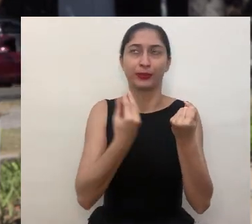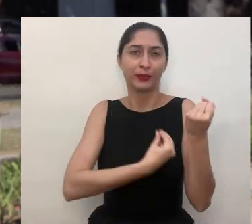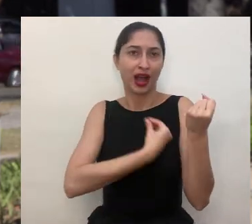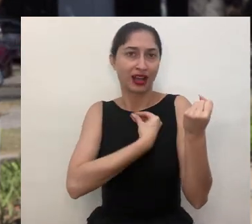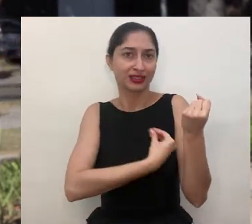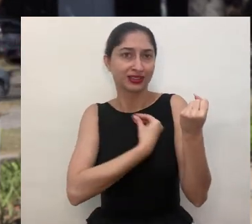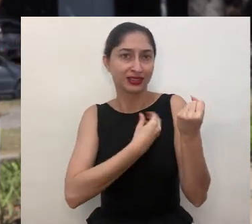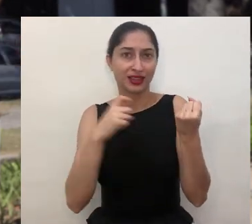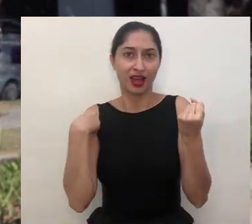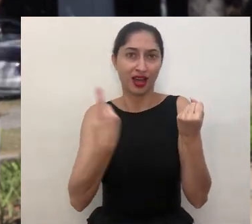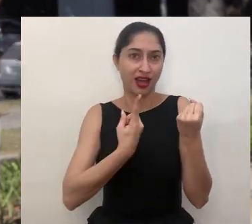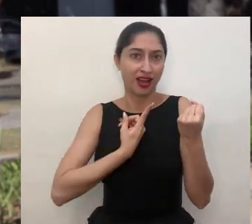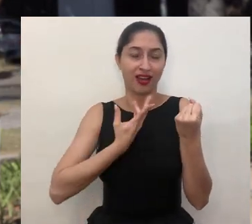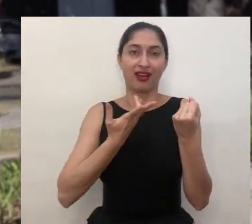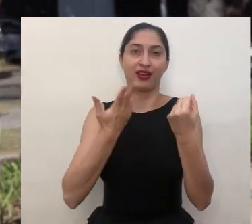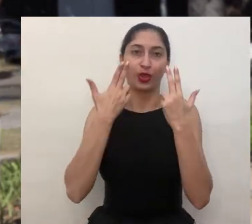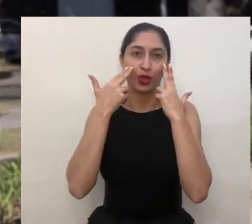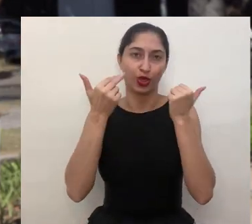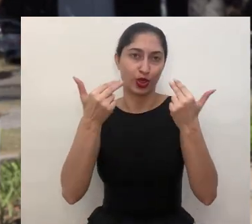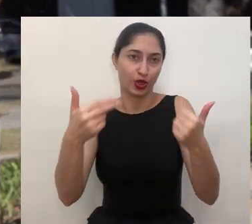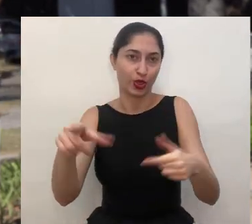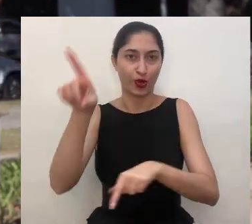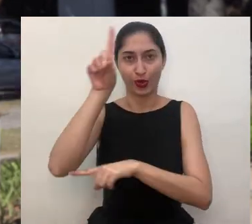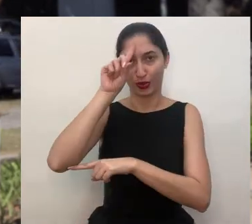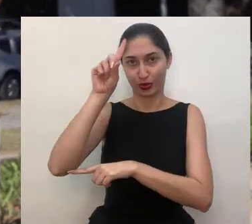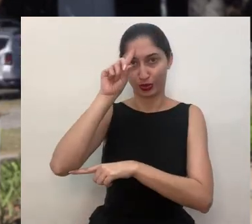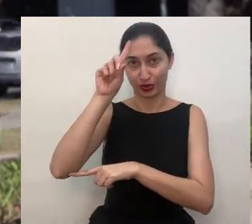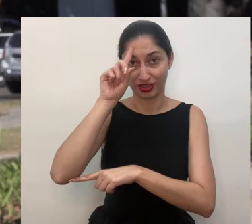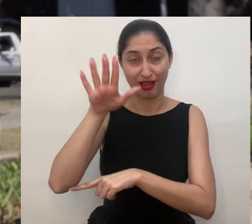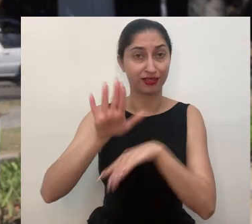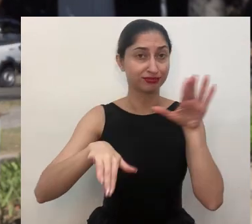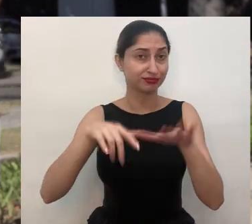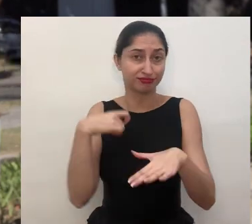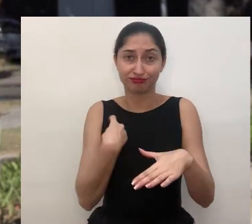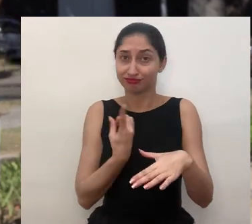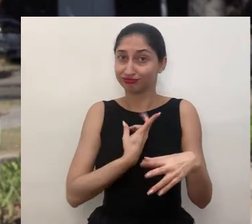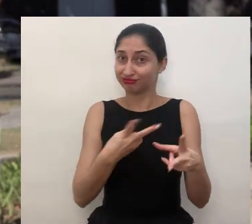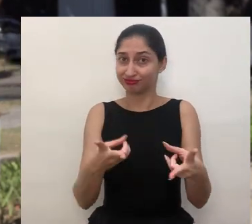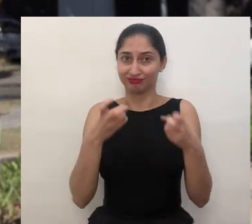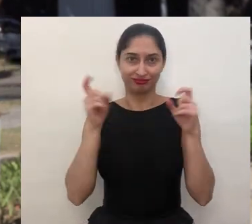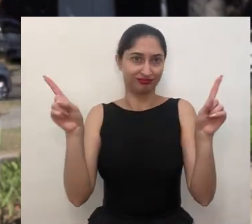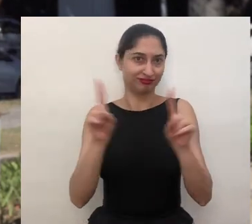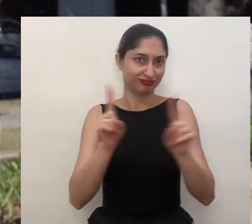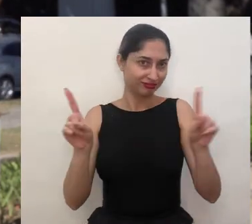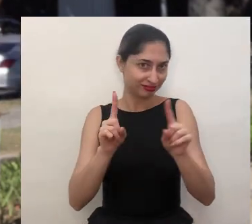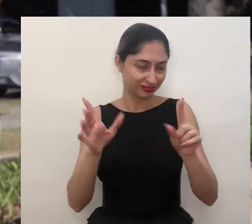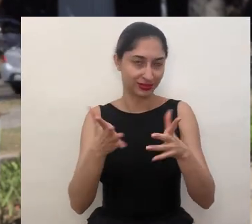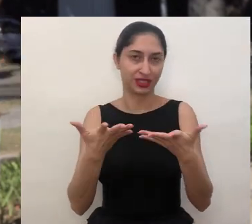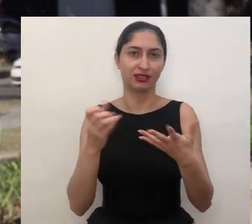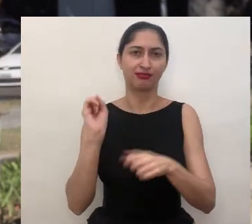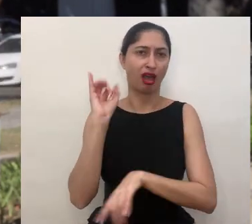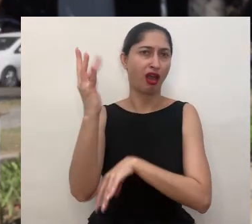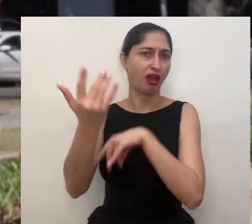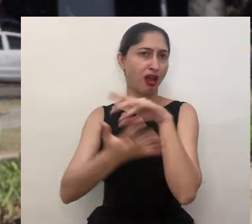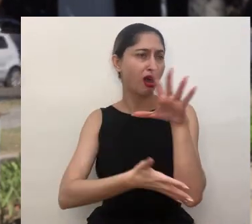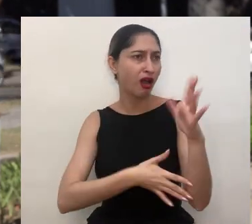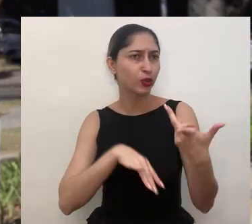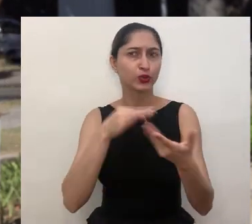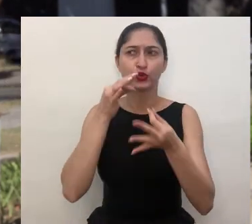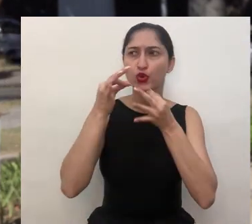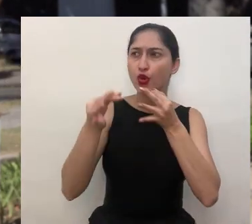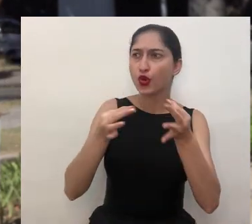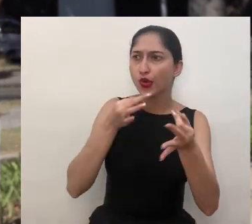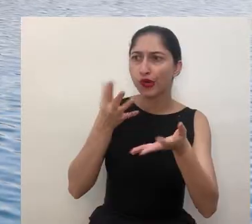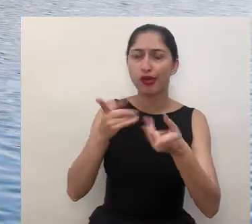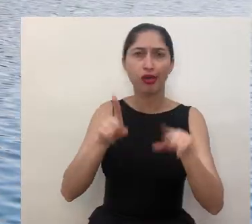no nosso ambiente e que às vezes nós nem percebemos. São sons que estão presentes na paisagem, são praticamente